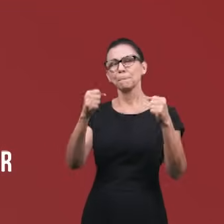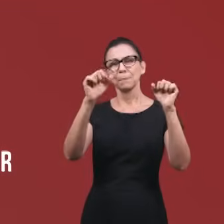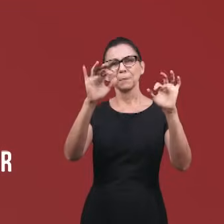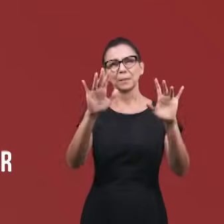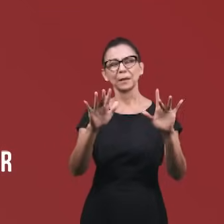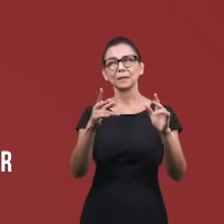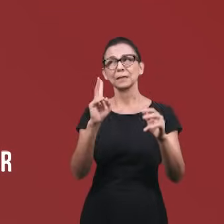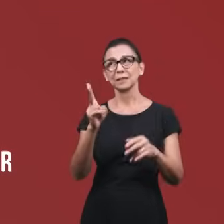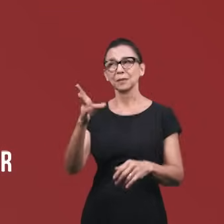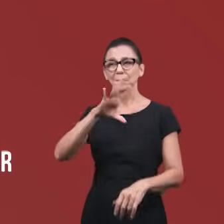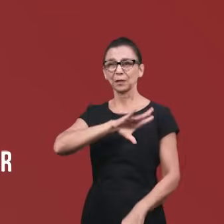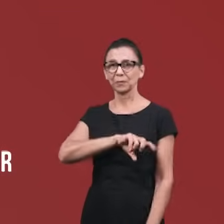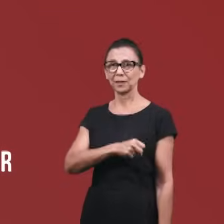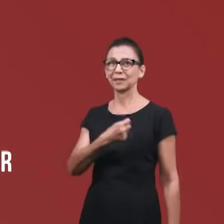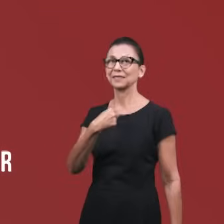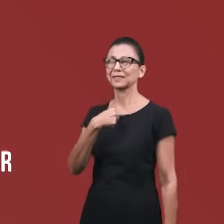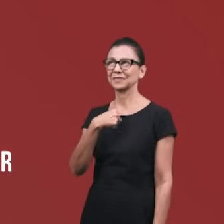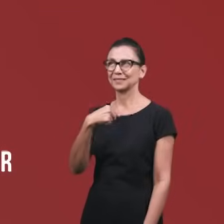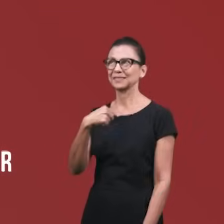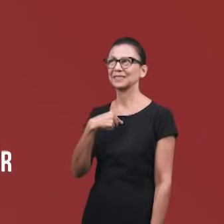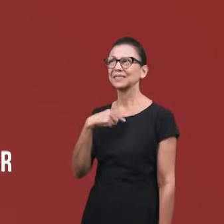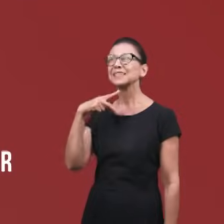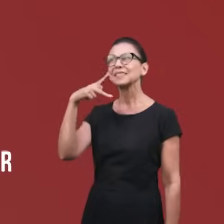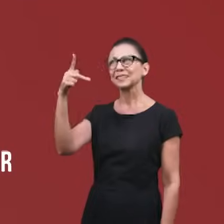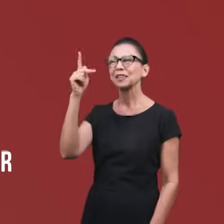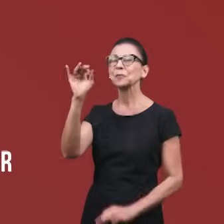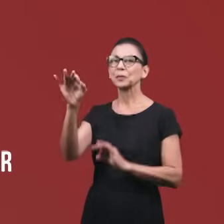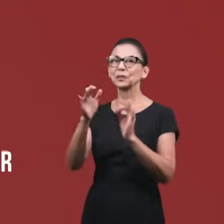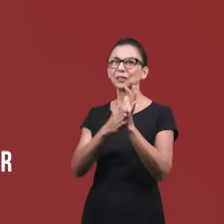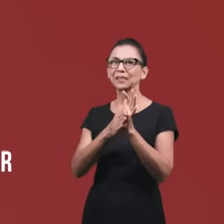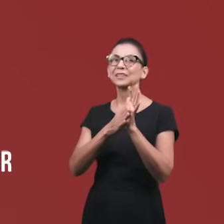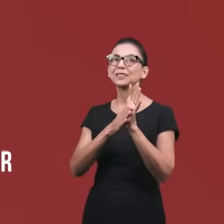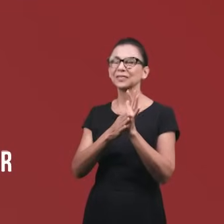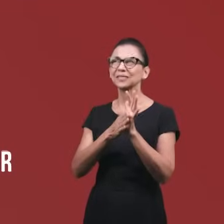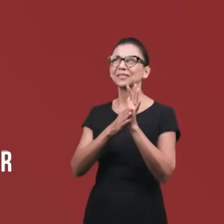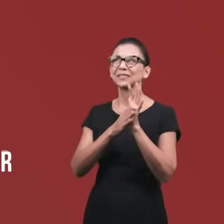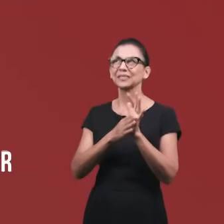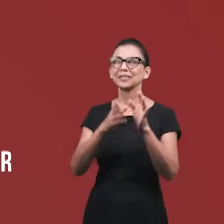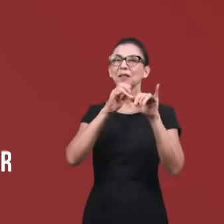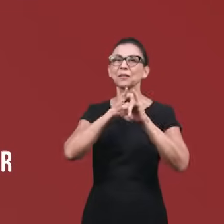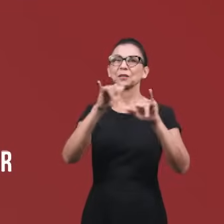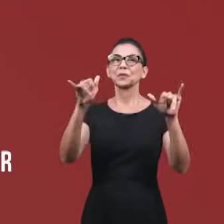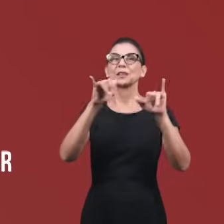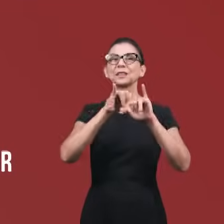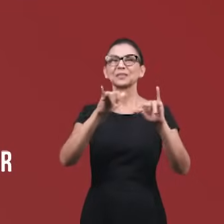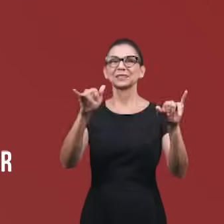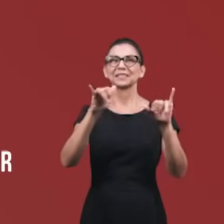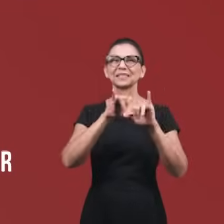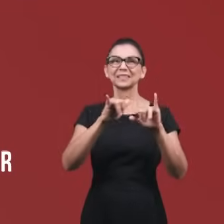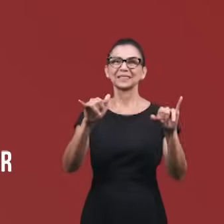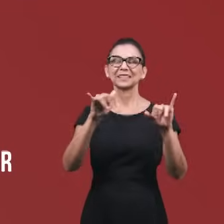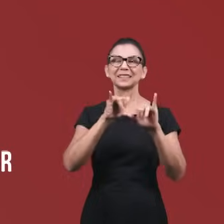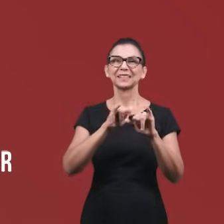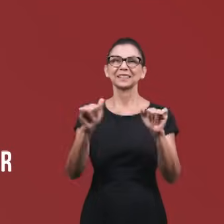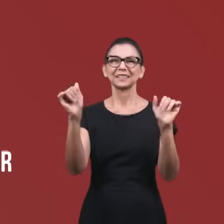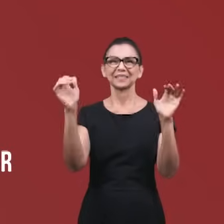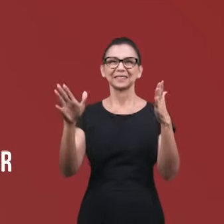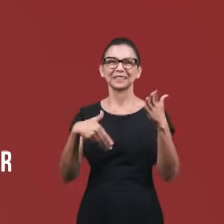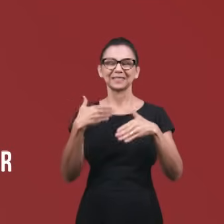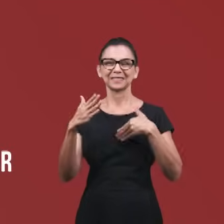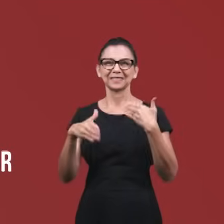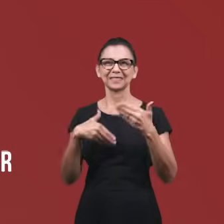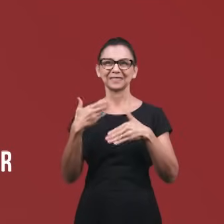vida vou anunciar obra de alegria e alegria que é sem paz